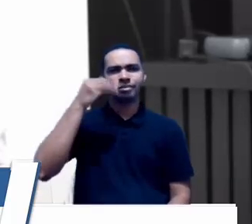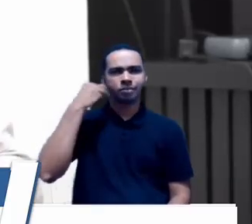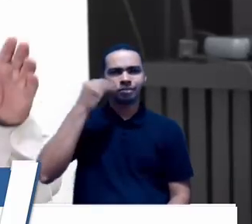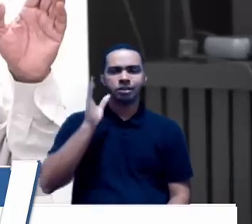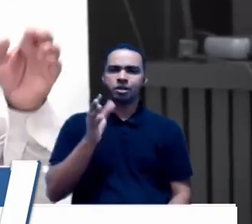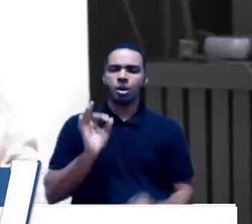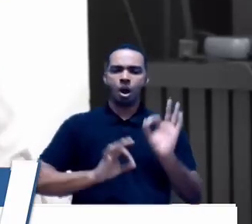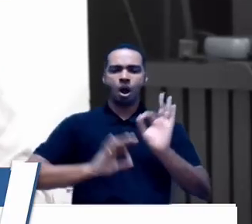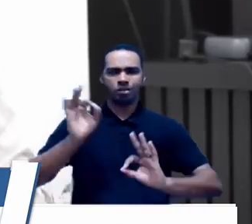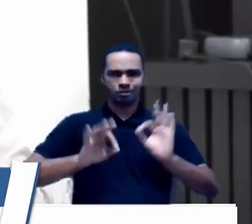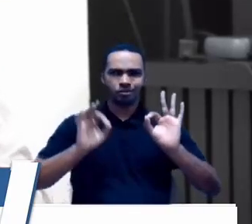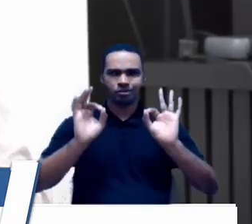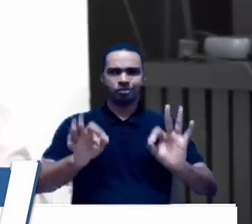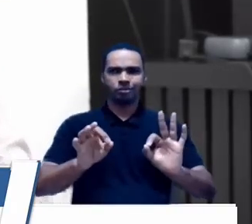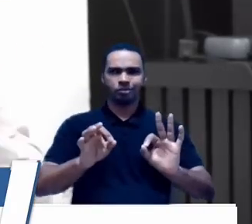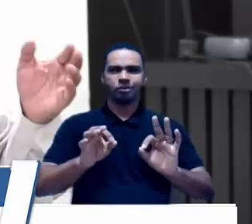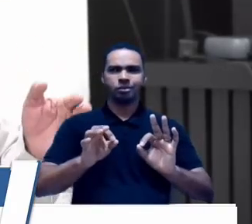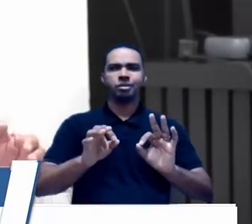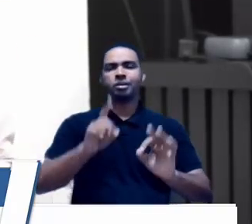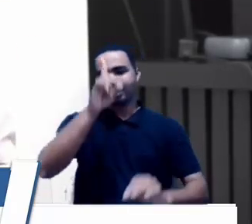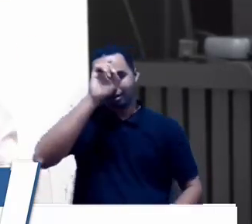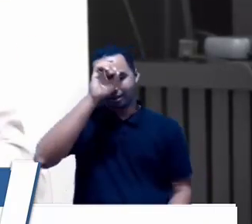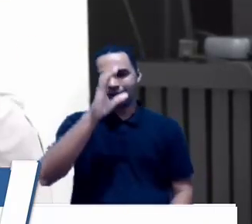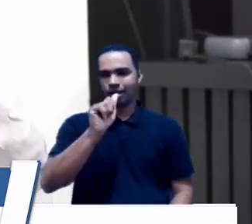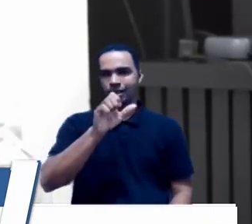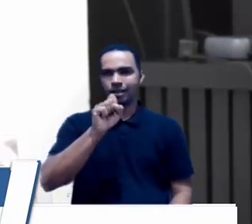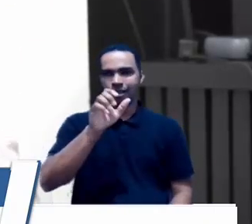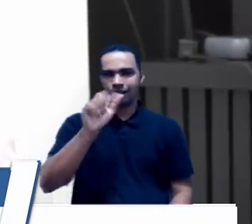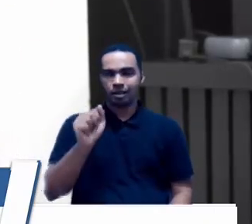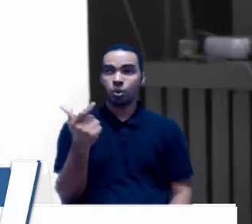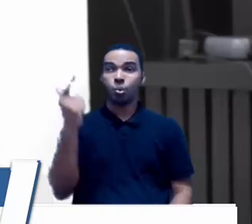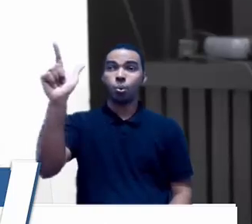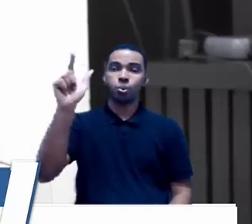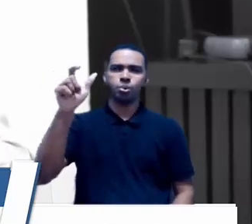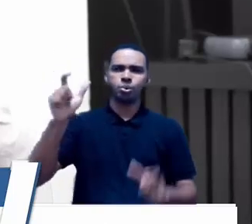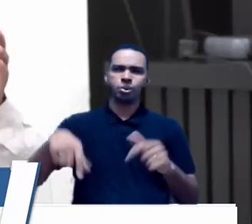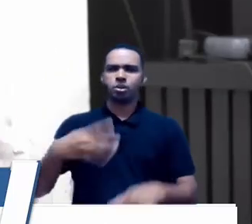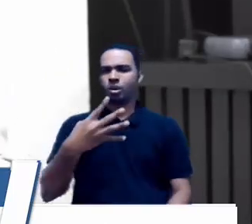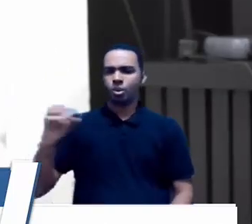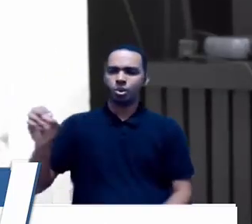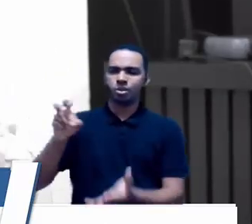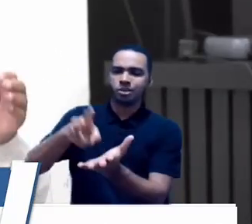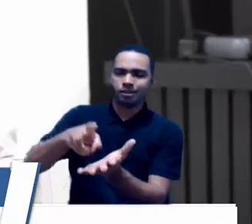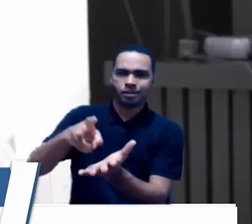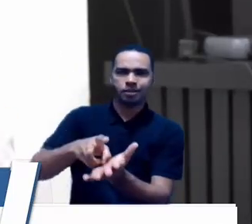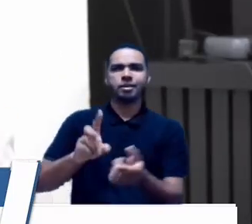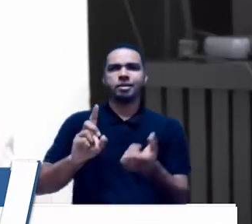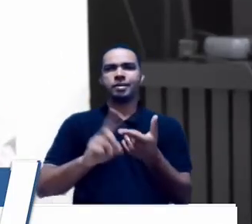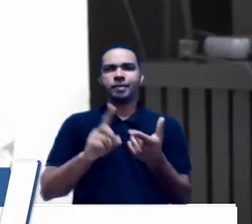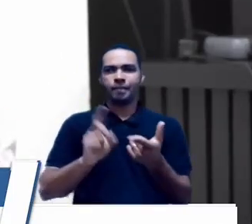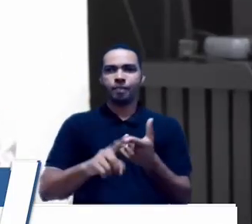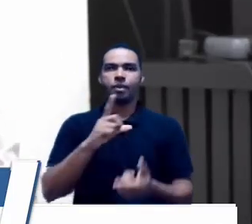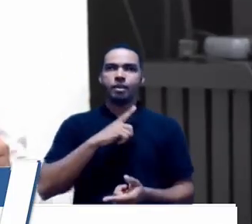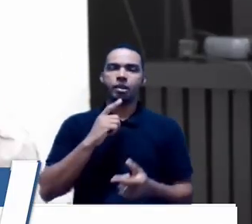Santa Casa de São Sebastião do Paraíso, com 400 leitos, inclusive, ele tem os contatos com todos os